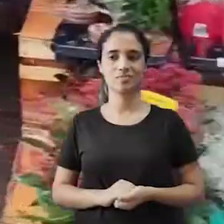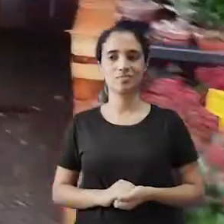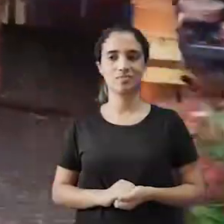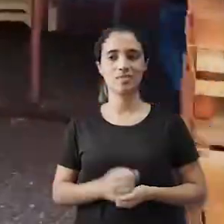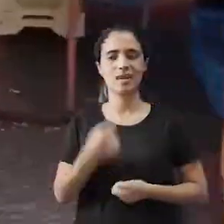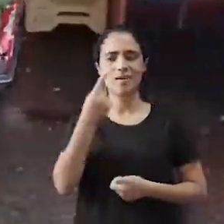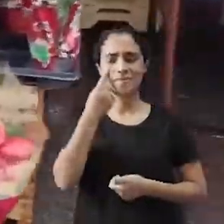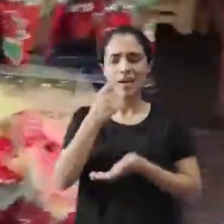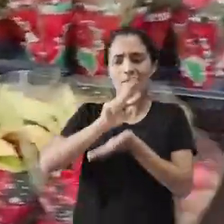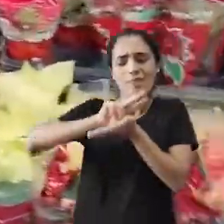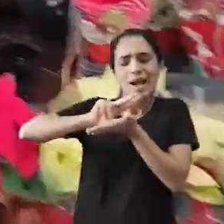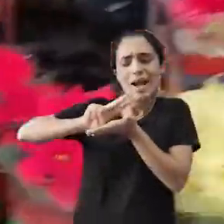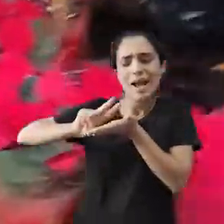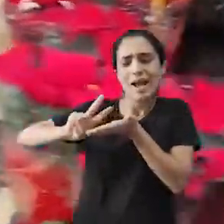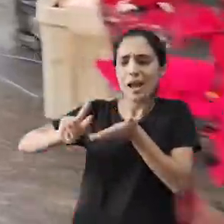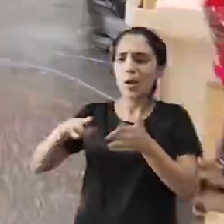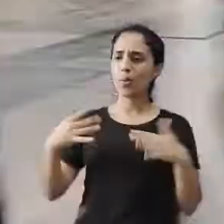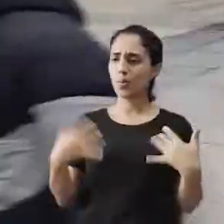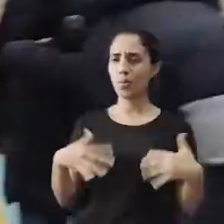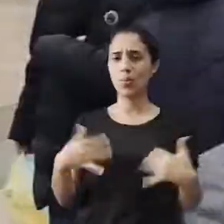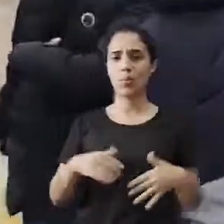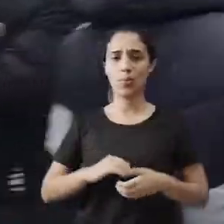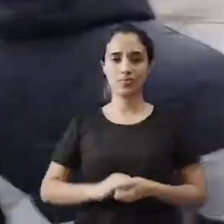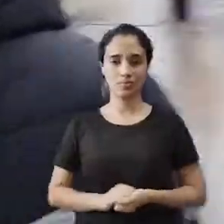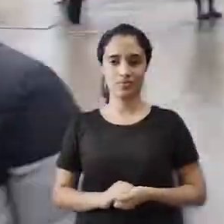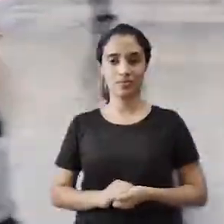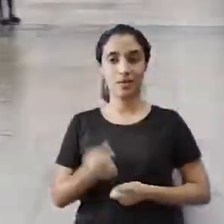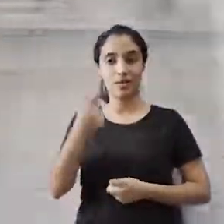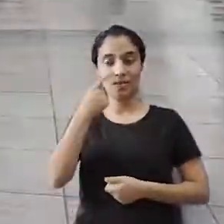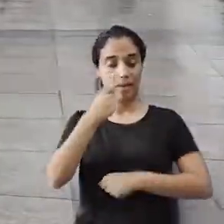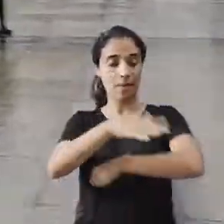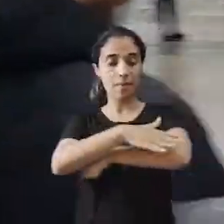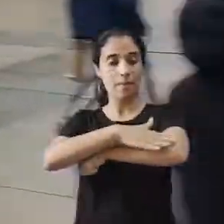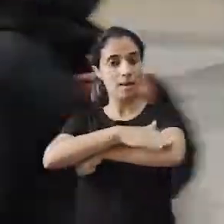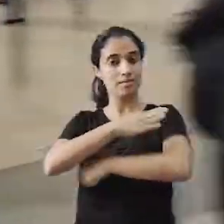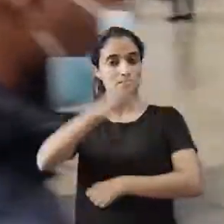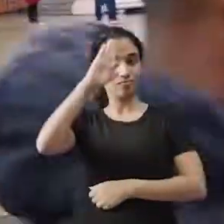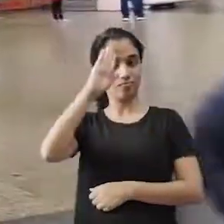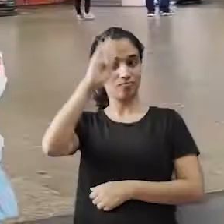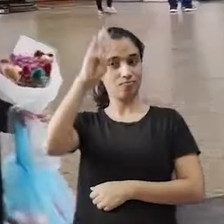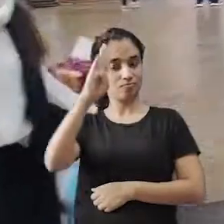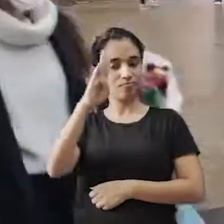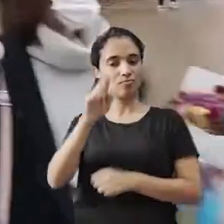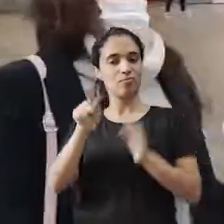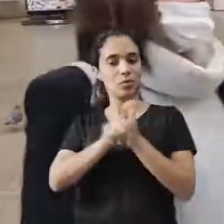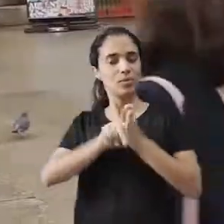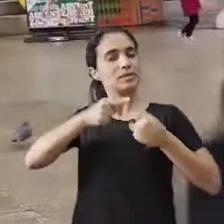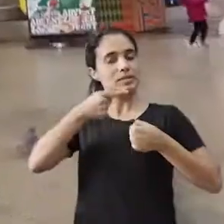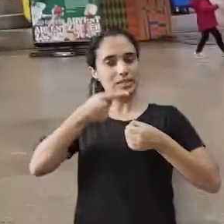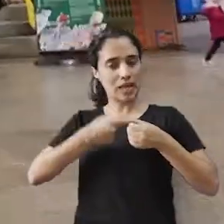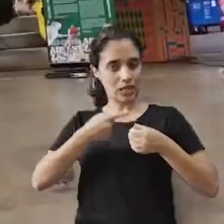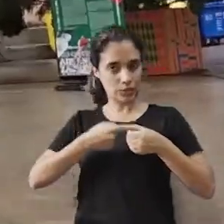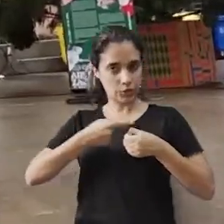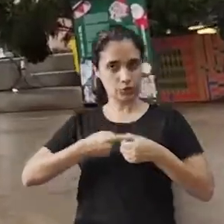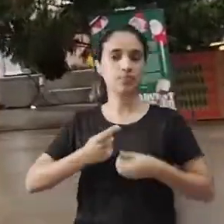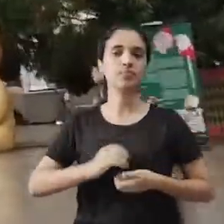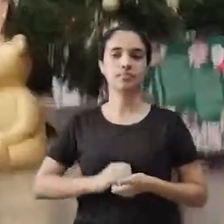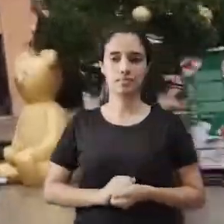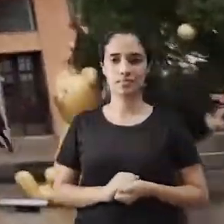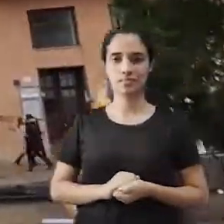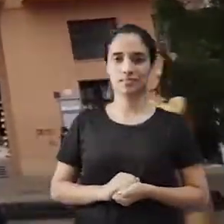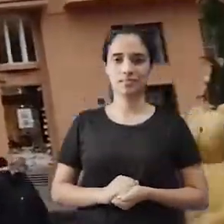Aí veja como elas são variadas. Isso daqui é uma das praças principais de Zagreb. E